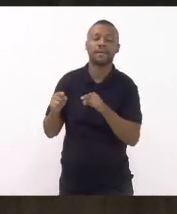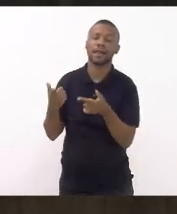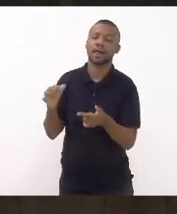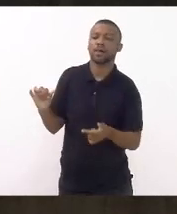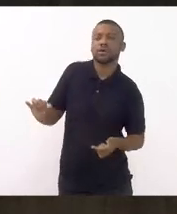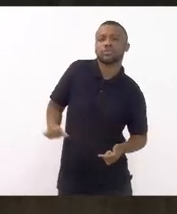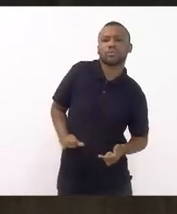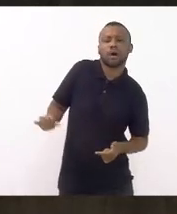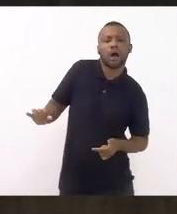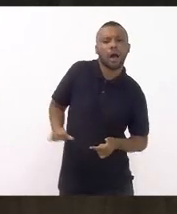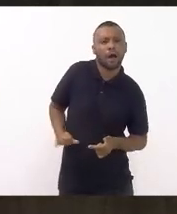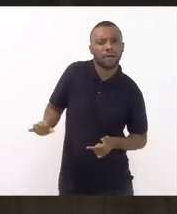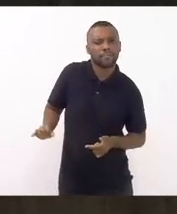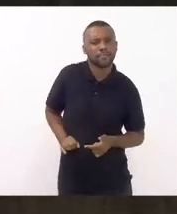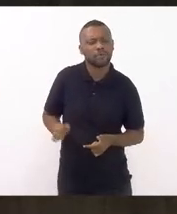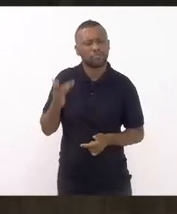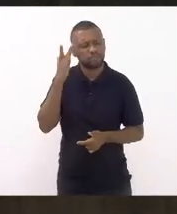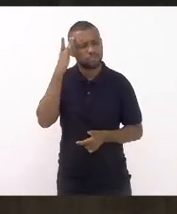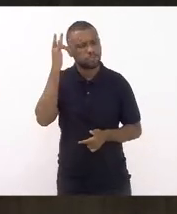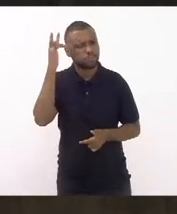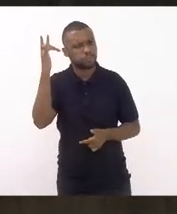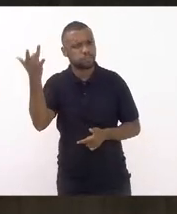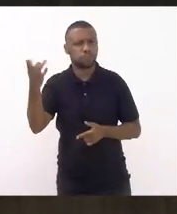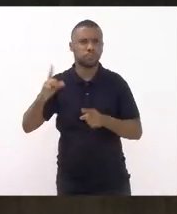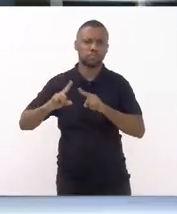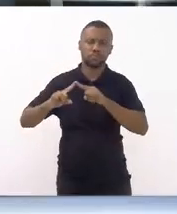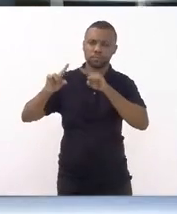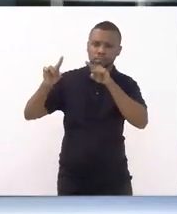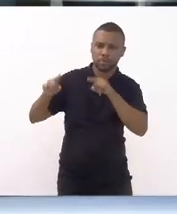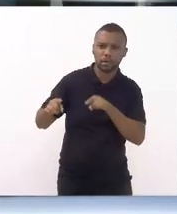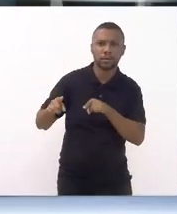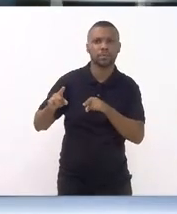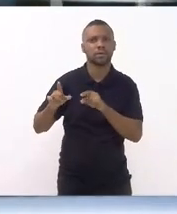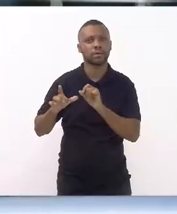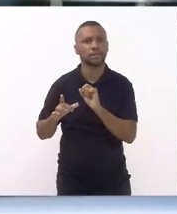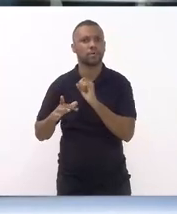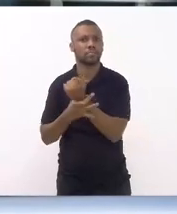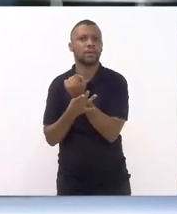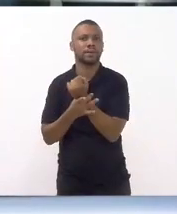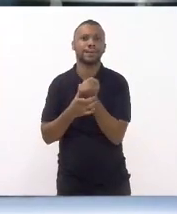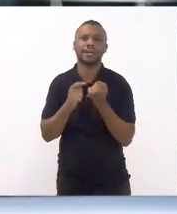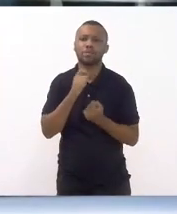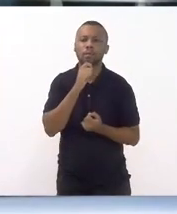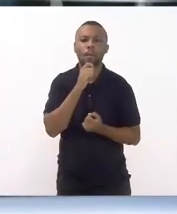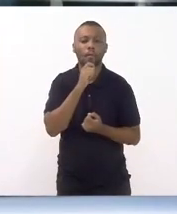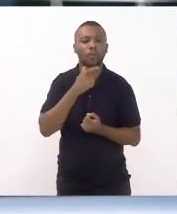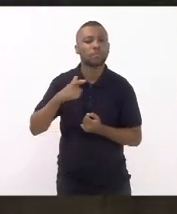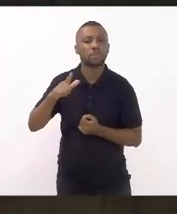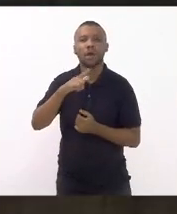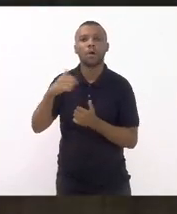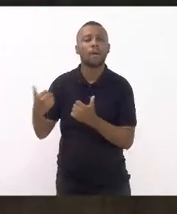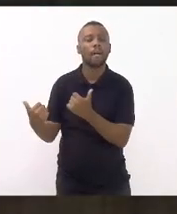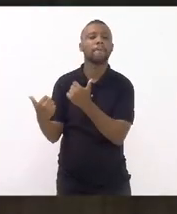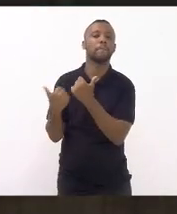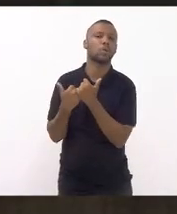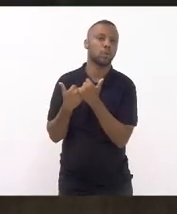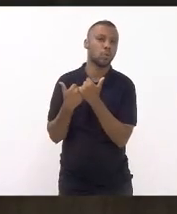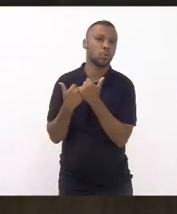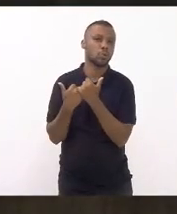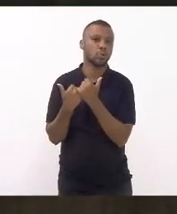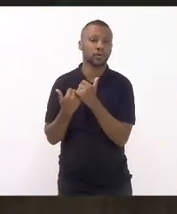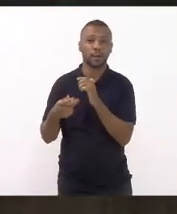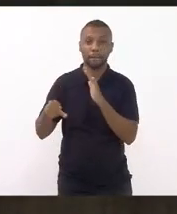sofrendo diariamente com os seus agentes de segurança, que não possuem um respaldo da